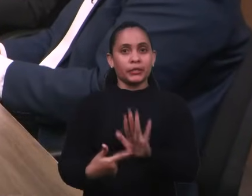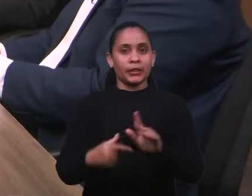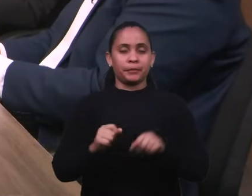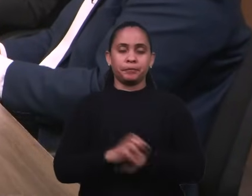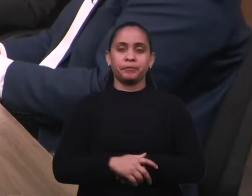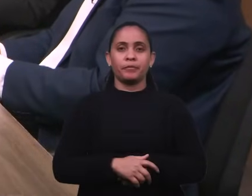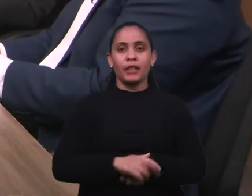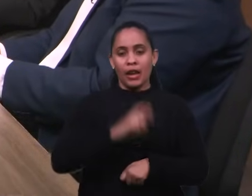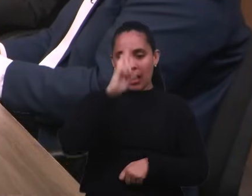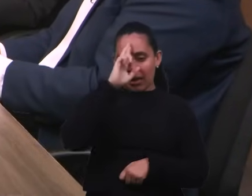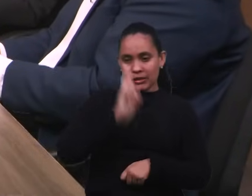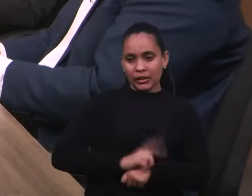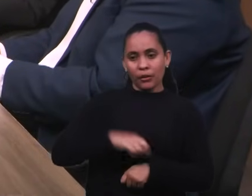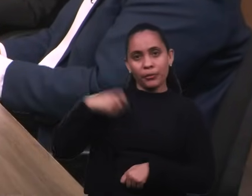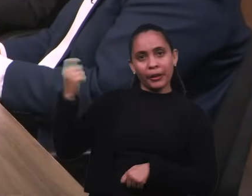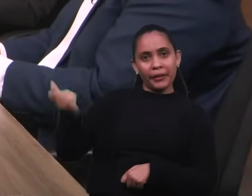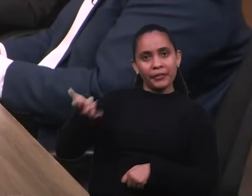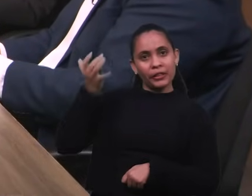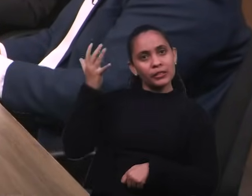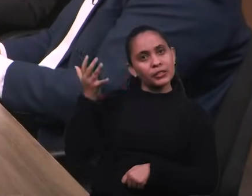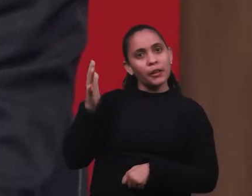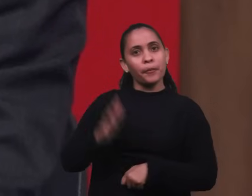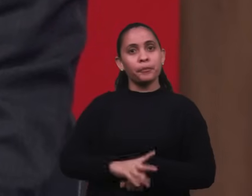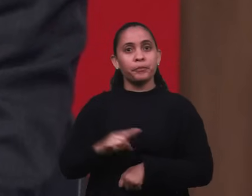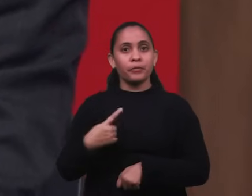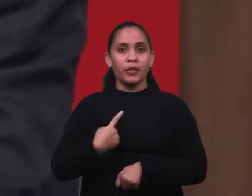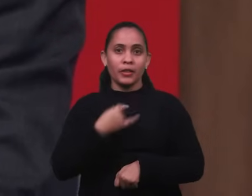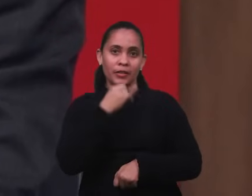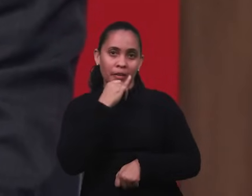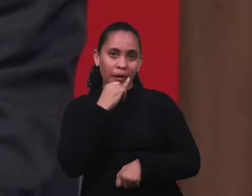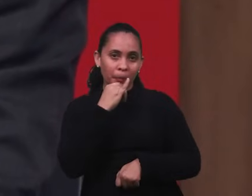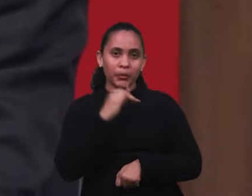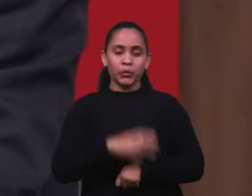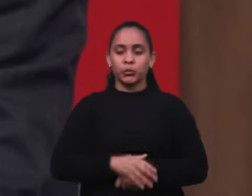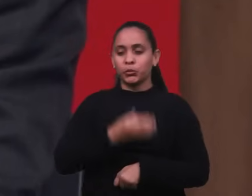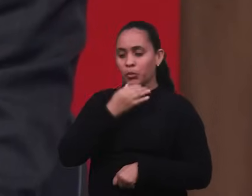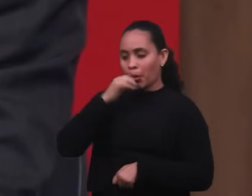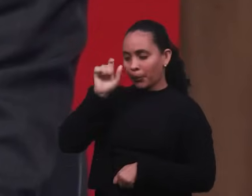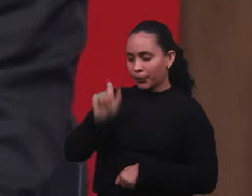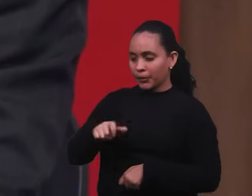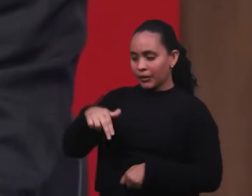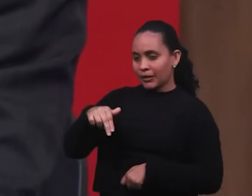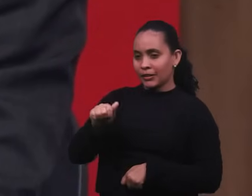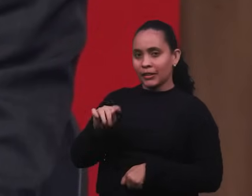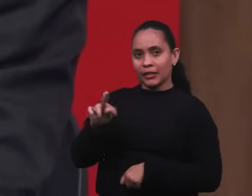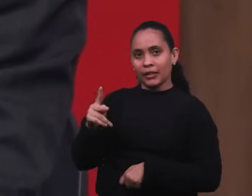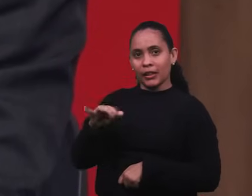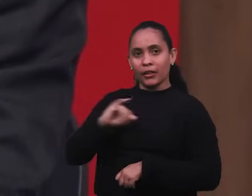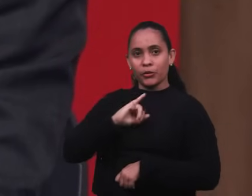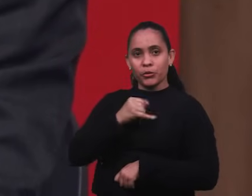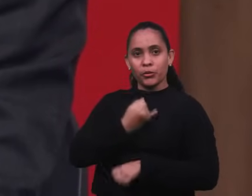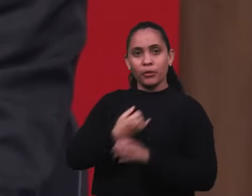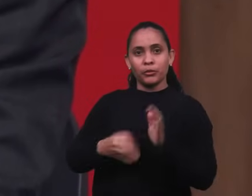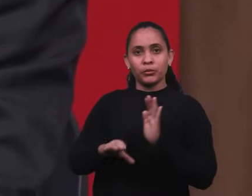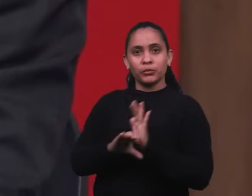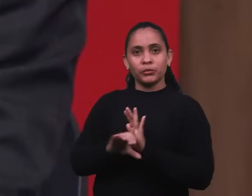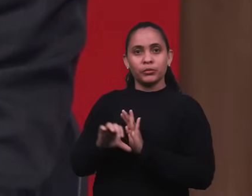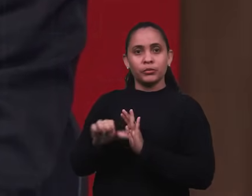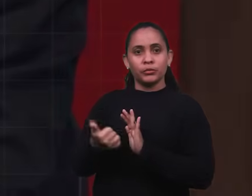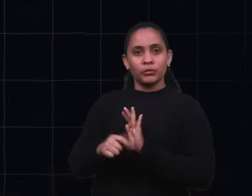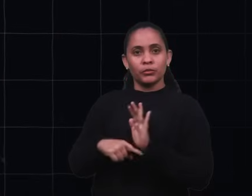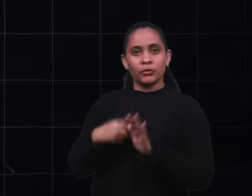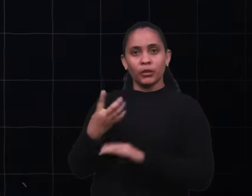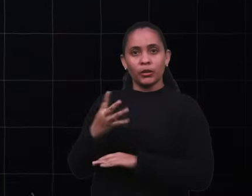razão e revelação, nós usamos o exemplo ali de Natanael. O texto João, capítulo 1, verso